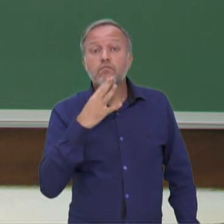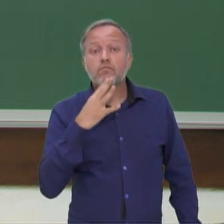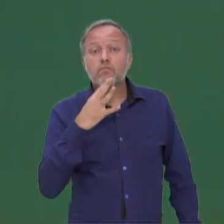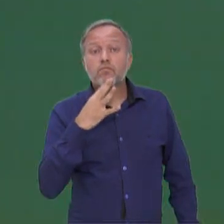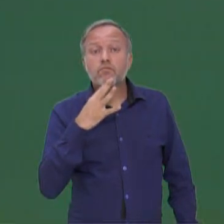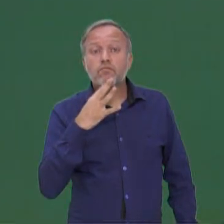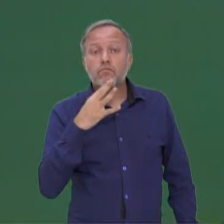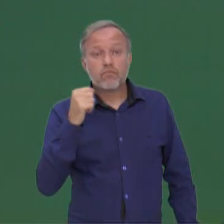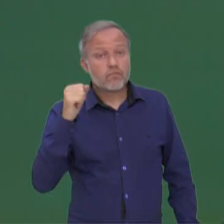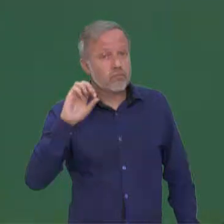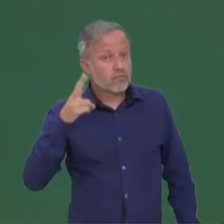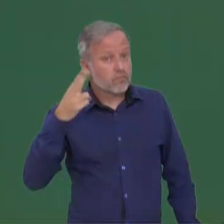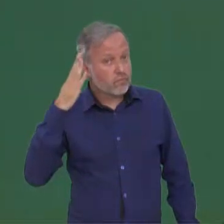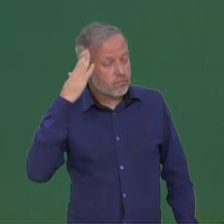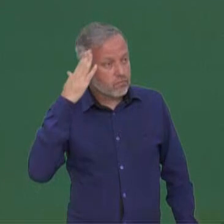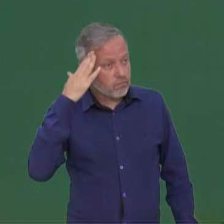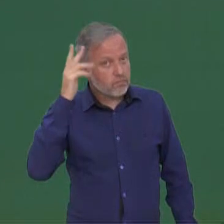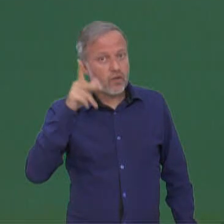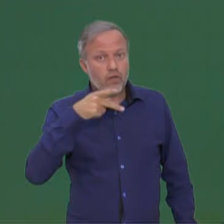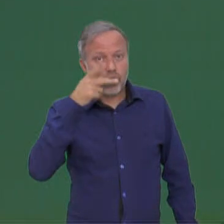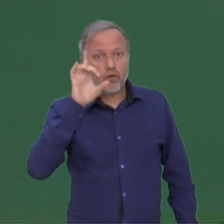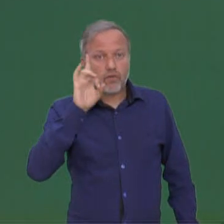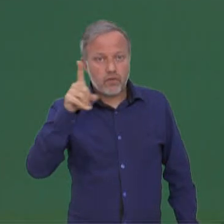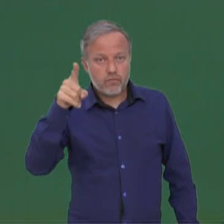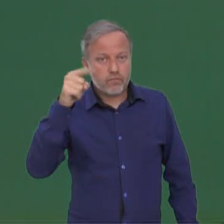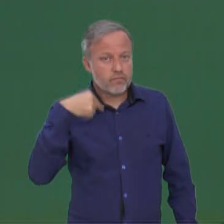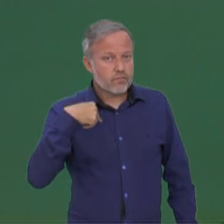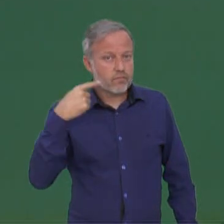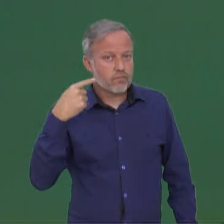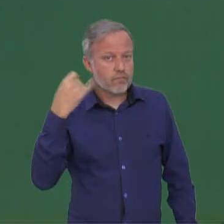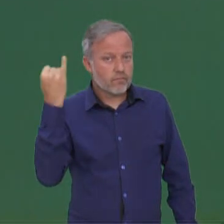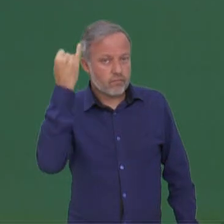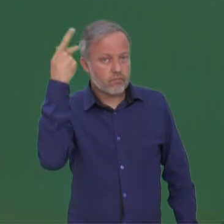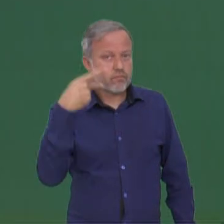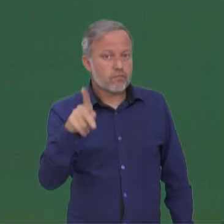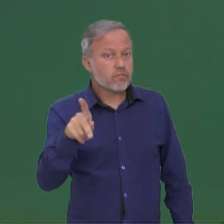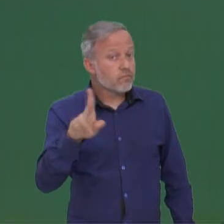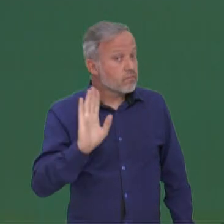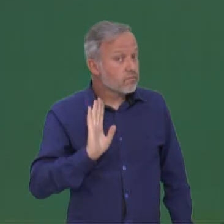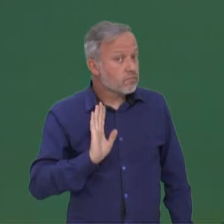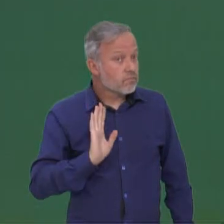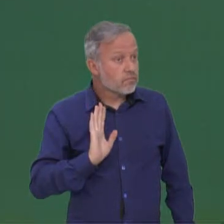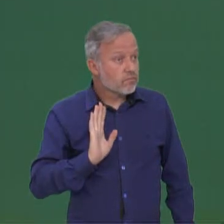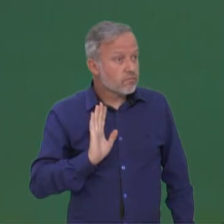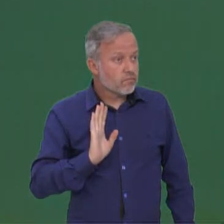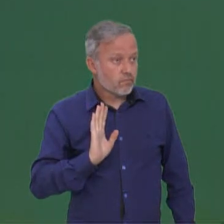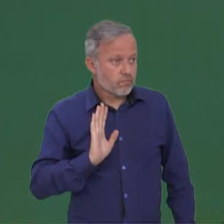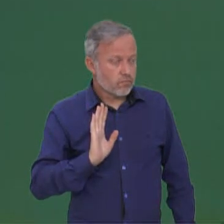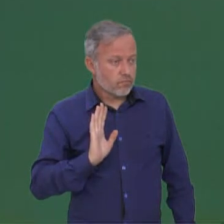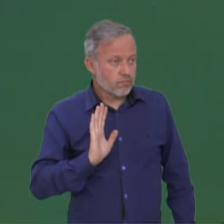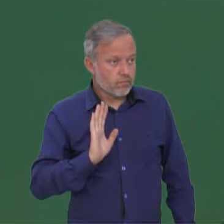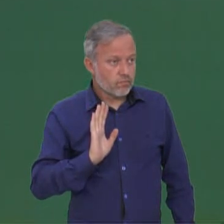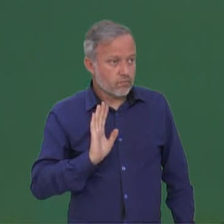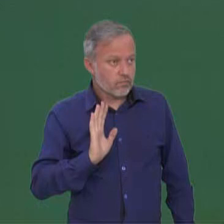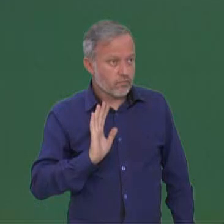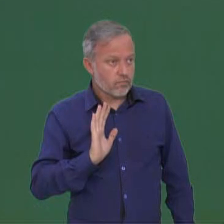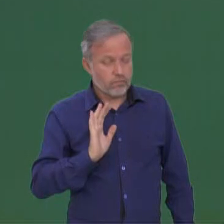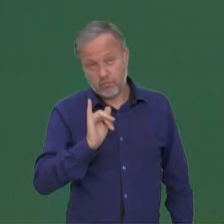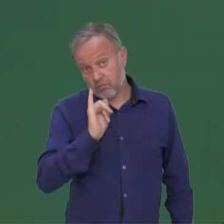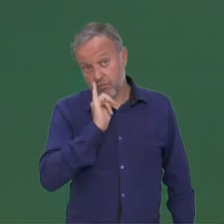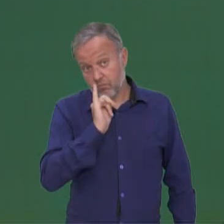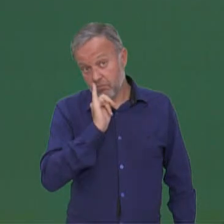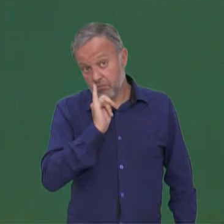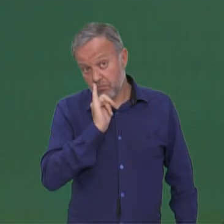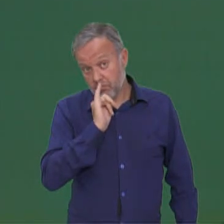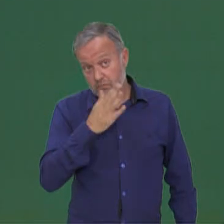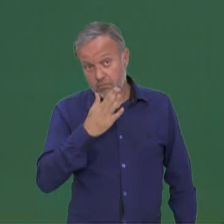seja, eu vou contar aquilo que eu quero que saiba, né? Aquilo que eu quero, sei lá, ressaltar da